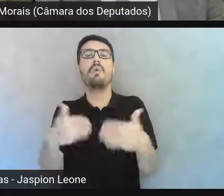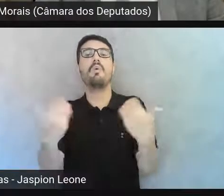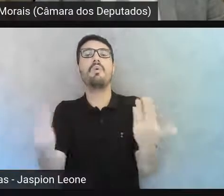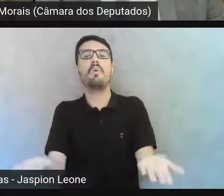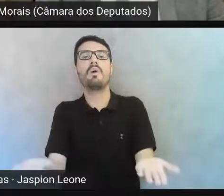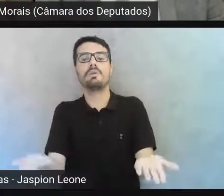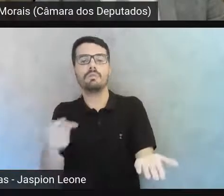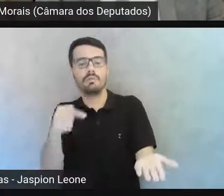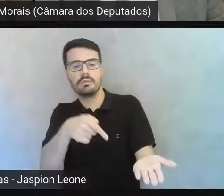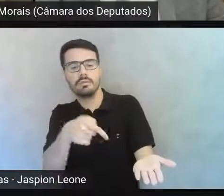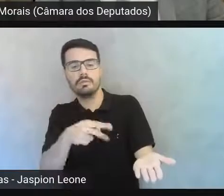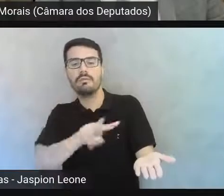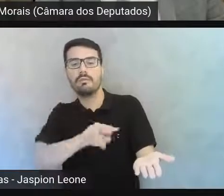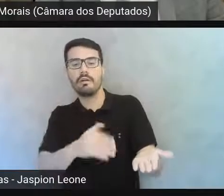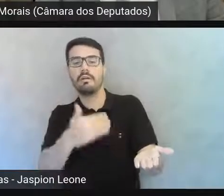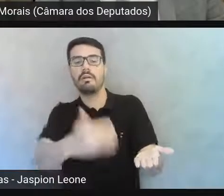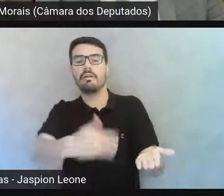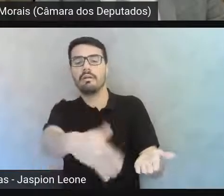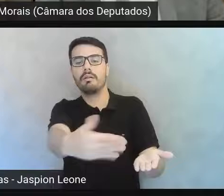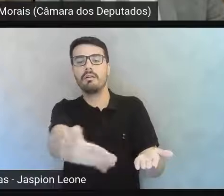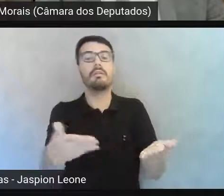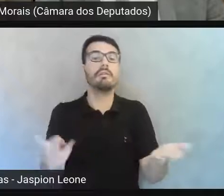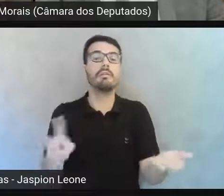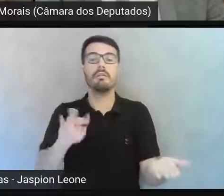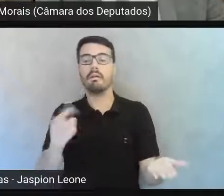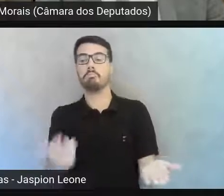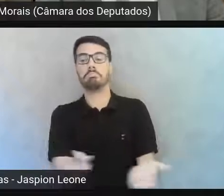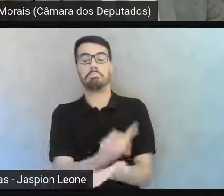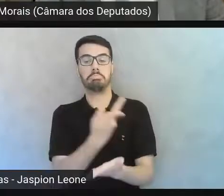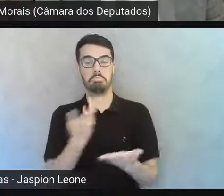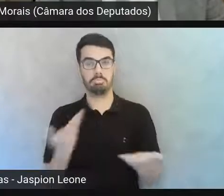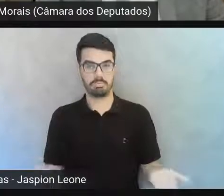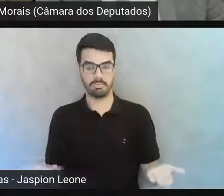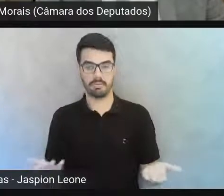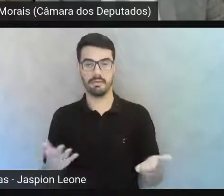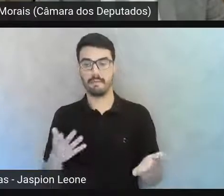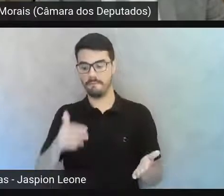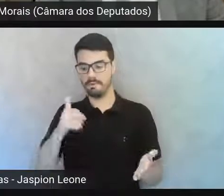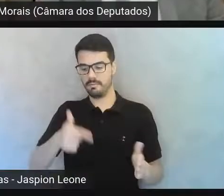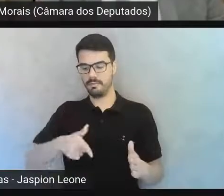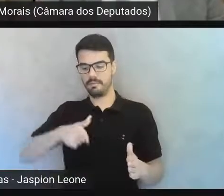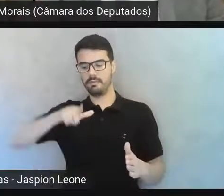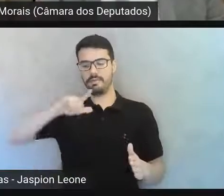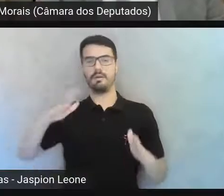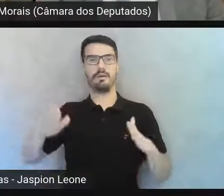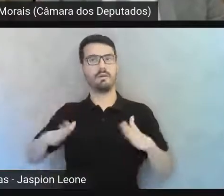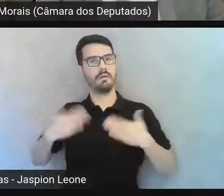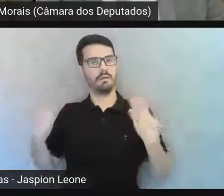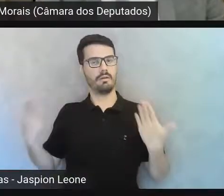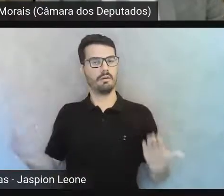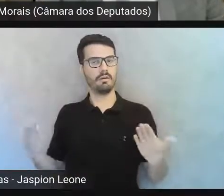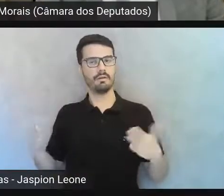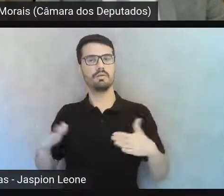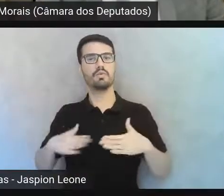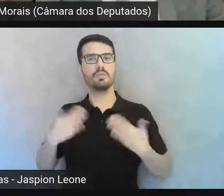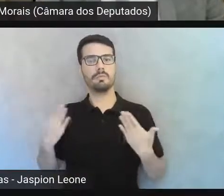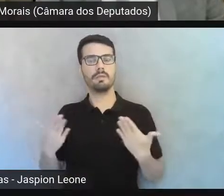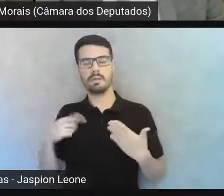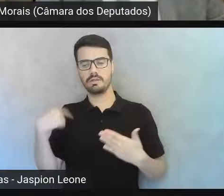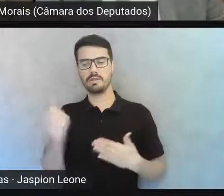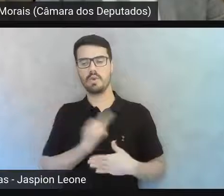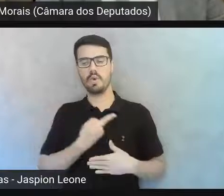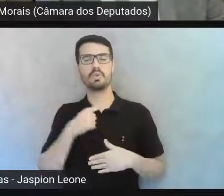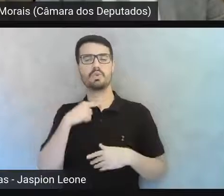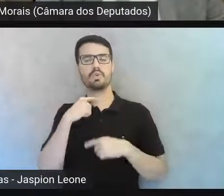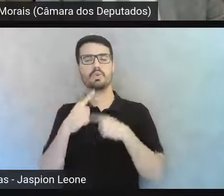cenário vai se permanecer? Então, no primeiro momento, a surpresa gerou também um questionamento, uma